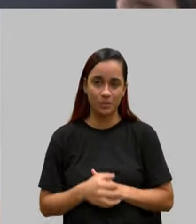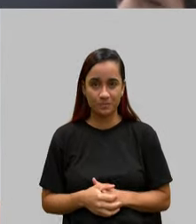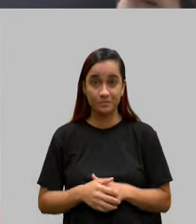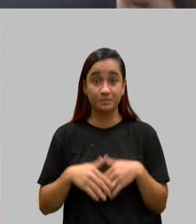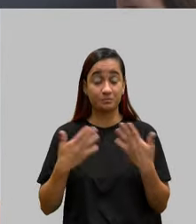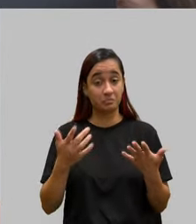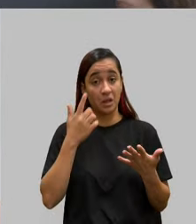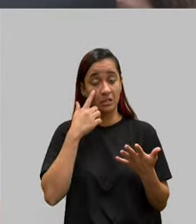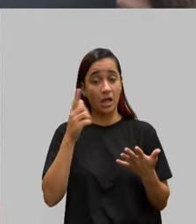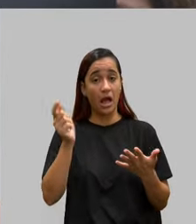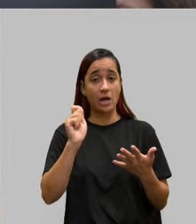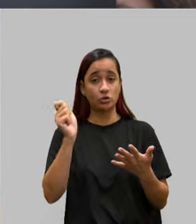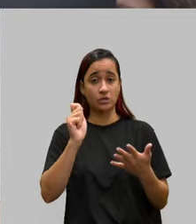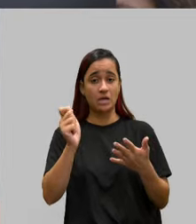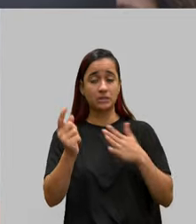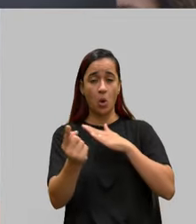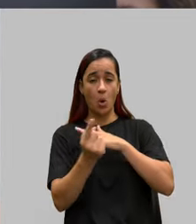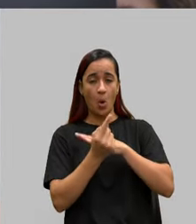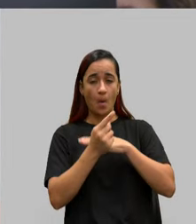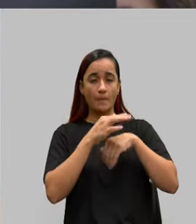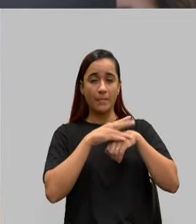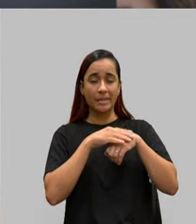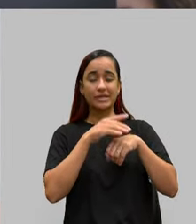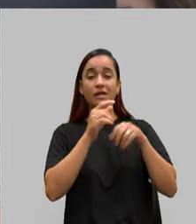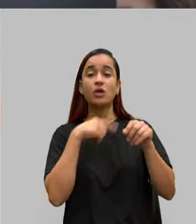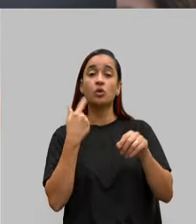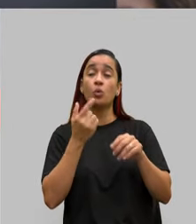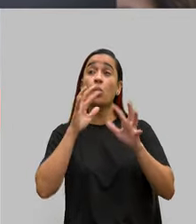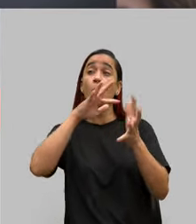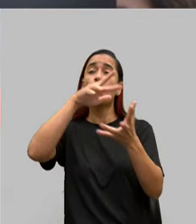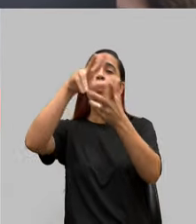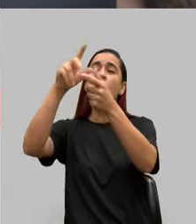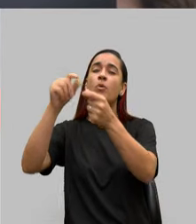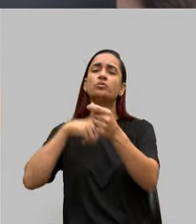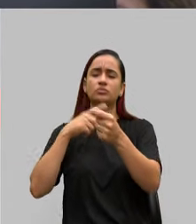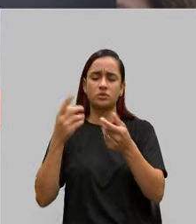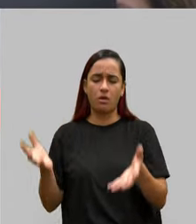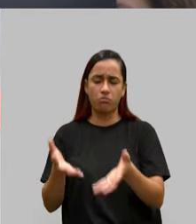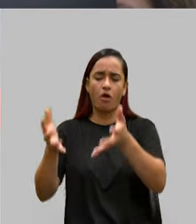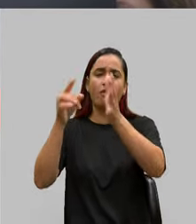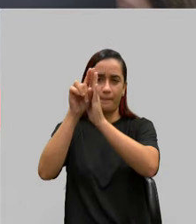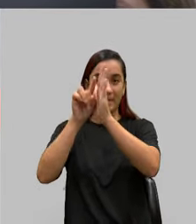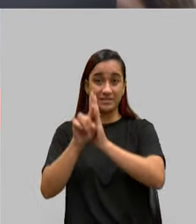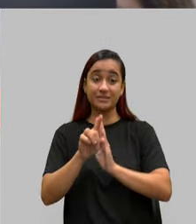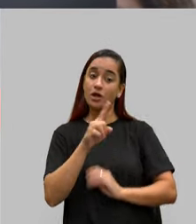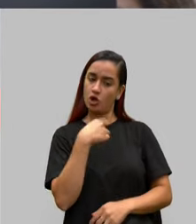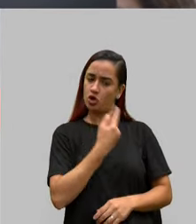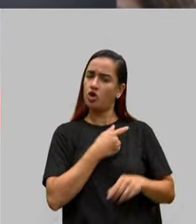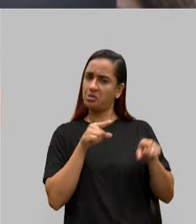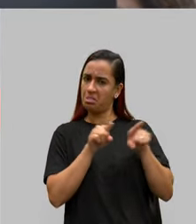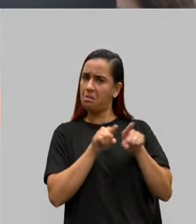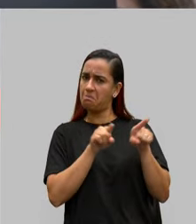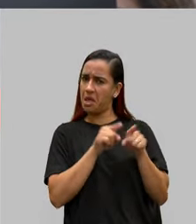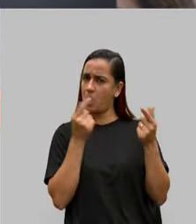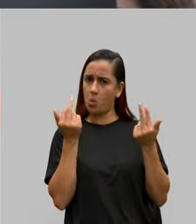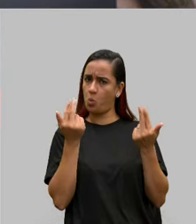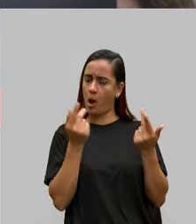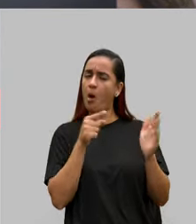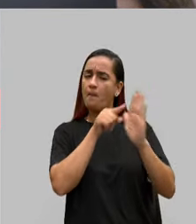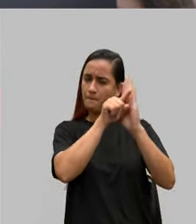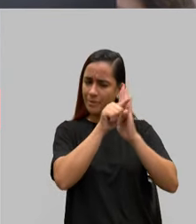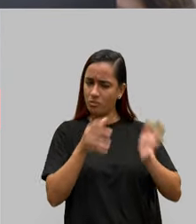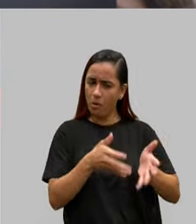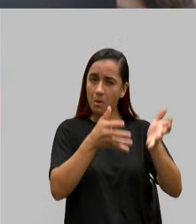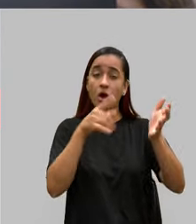inteiro fomenta a pesquisa e nós não somos diferentes a gente fomenta a pesquisa a gente sabe que dermatite acontece